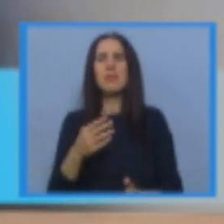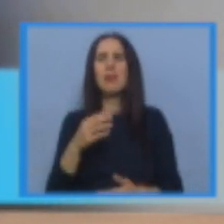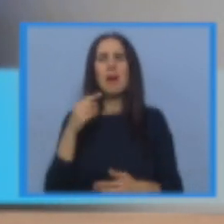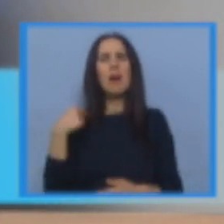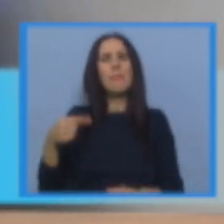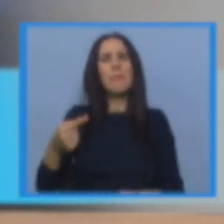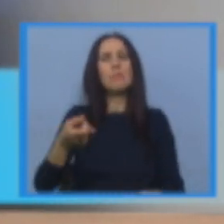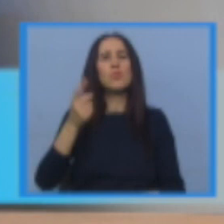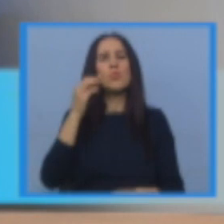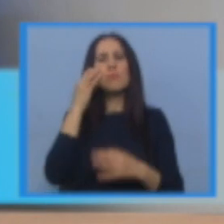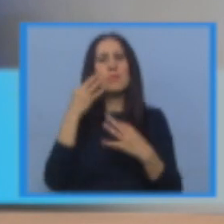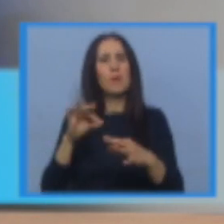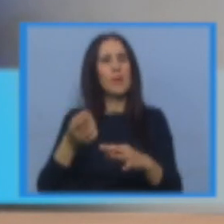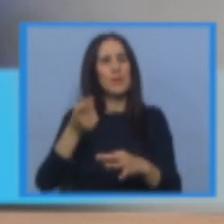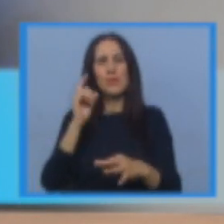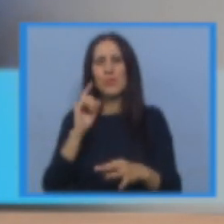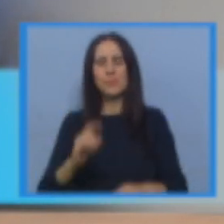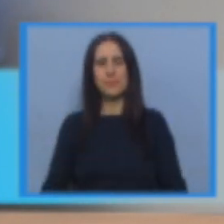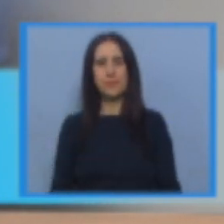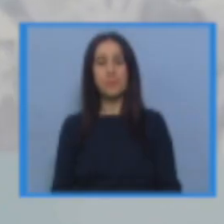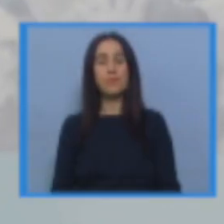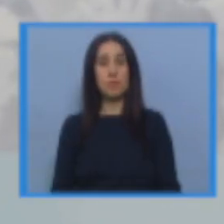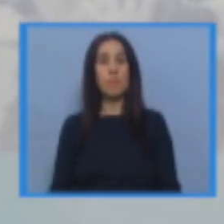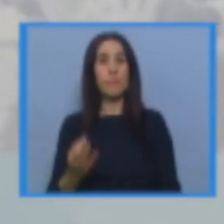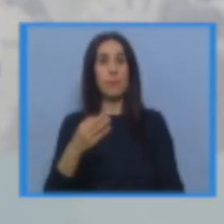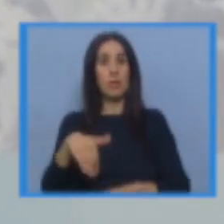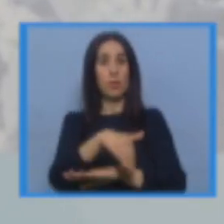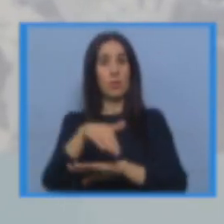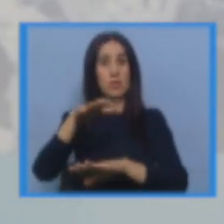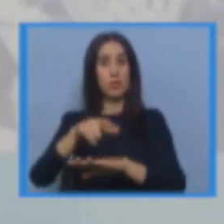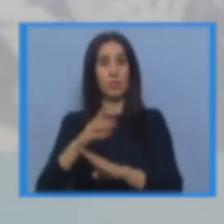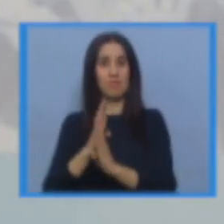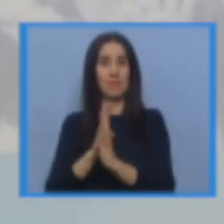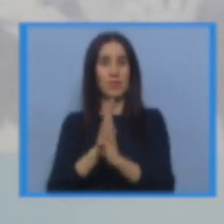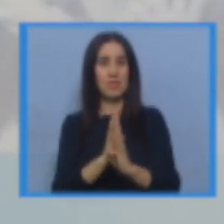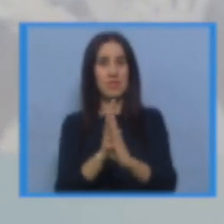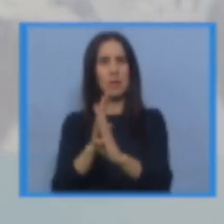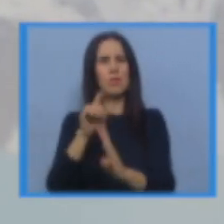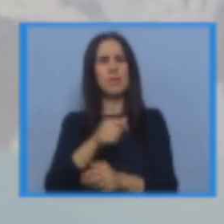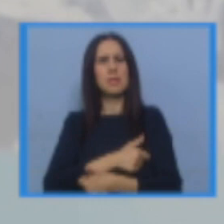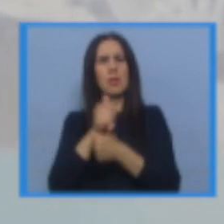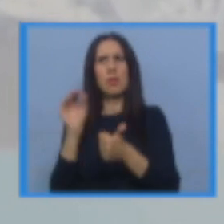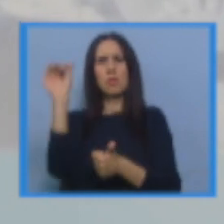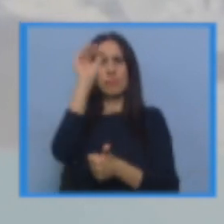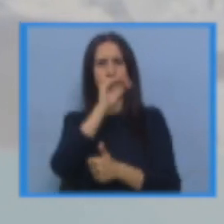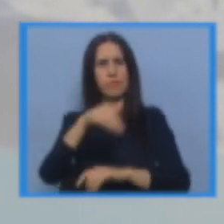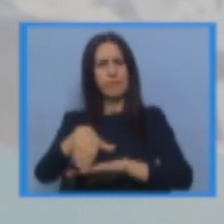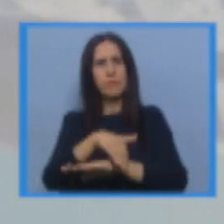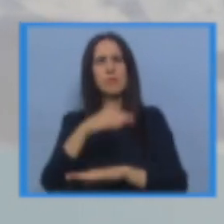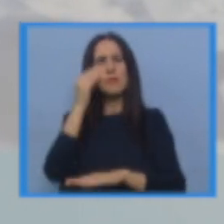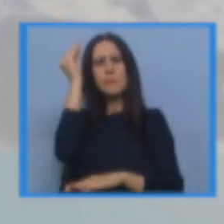vulgar, não é normal nos dias de hoje. Na procissão que acontece nas ruas de Lisboa, também nas ruas de muitas outras cidades e